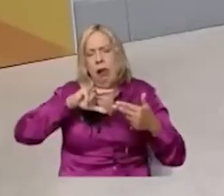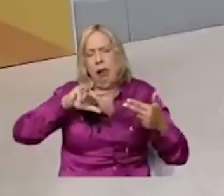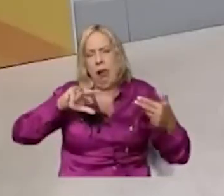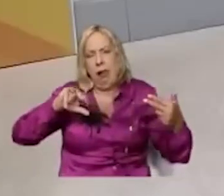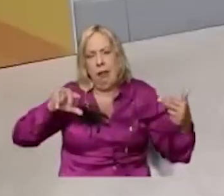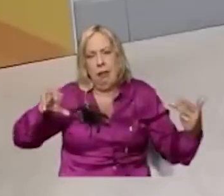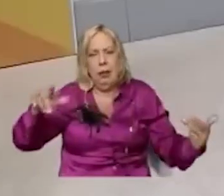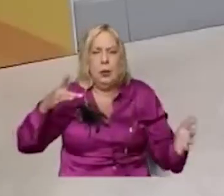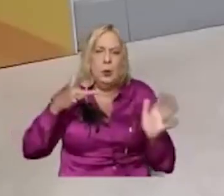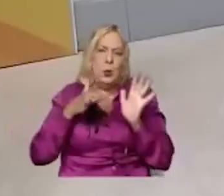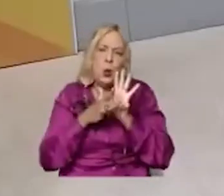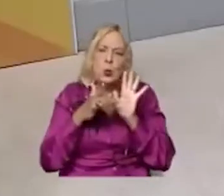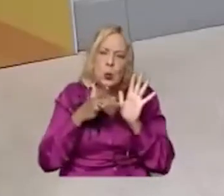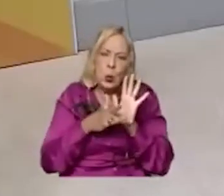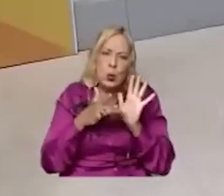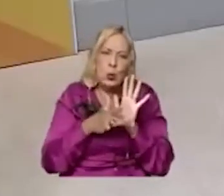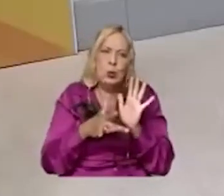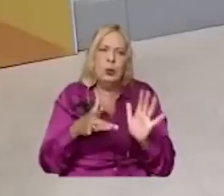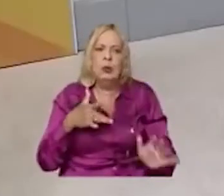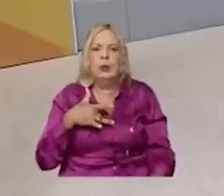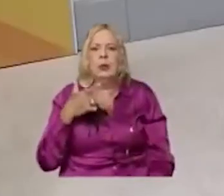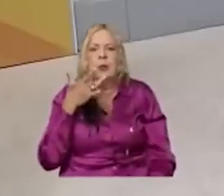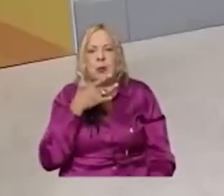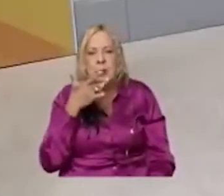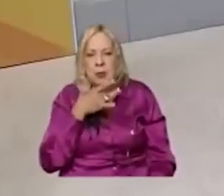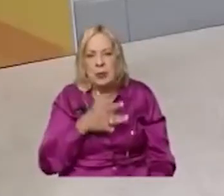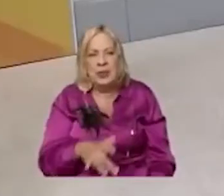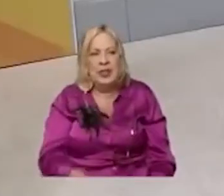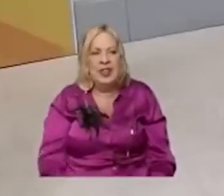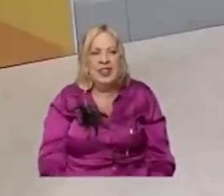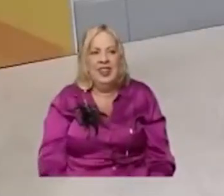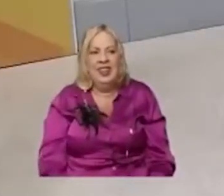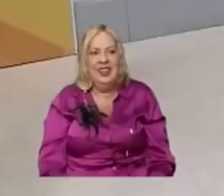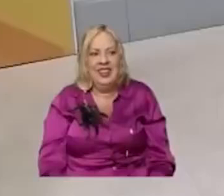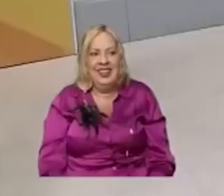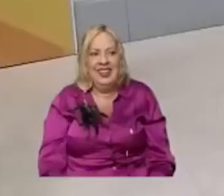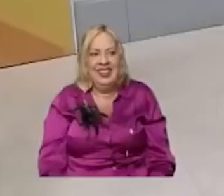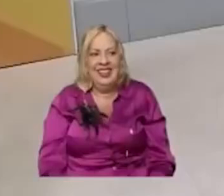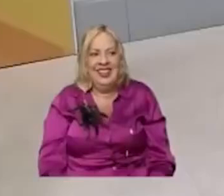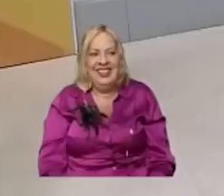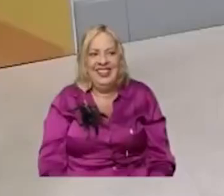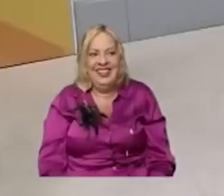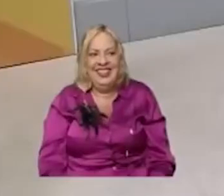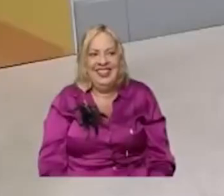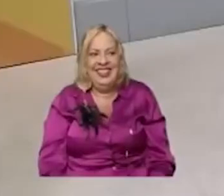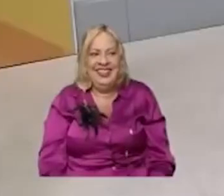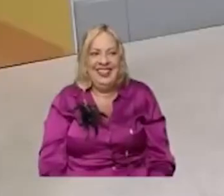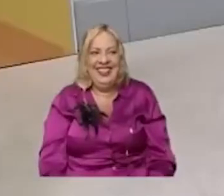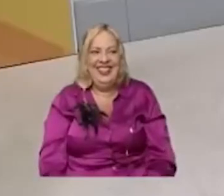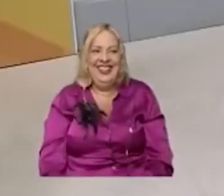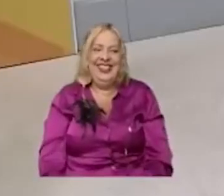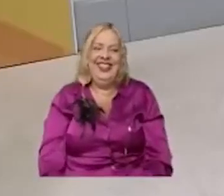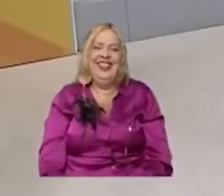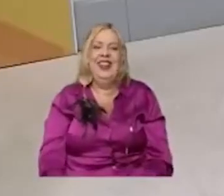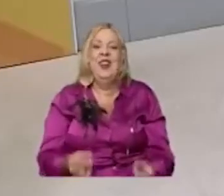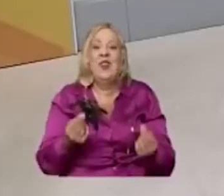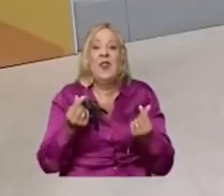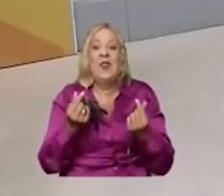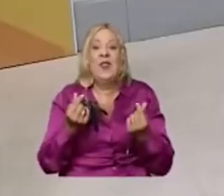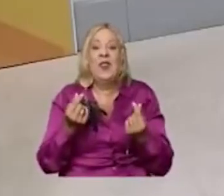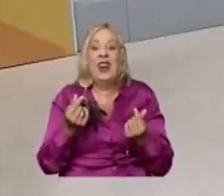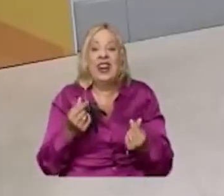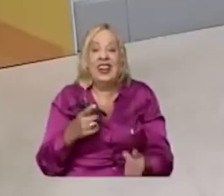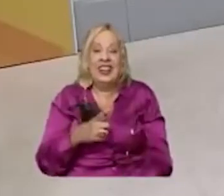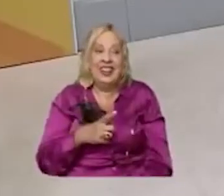Cap. Vai olhar pro saldo da conta e vai dizer assim: olha pro saldo, meu amor, veja como ele está lindo. O Caju